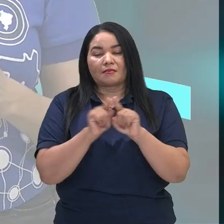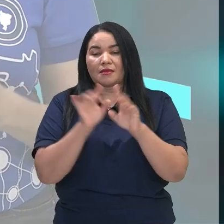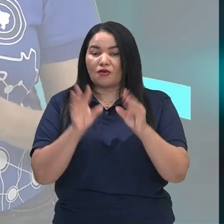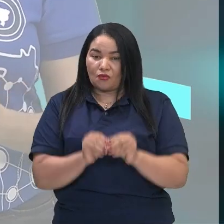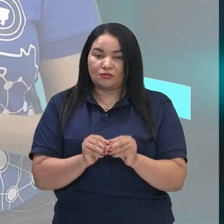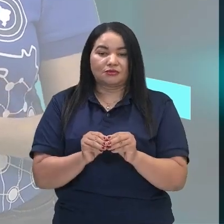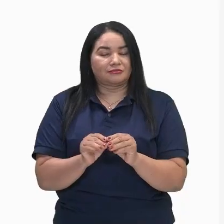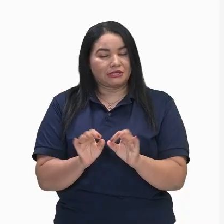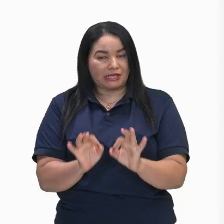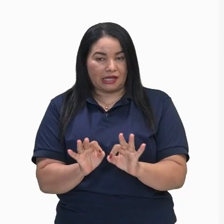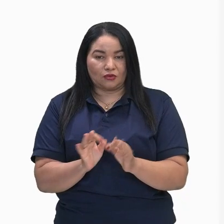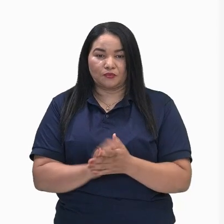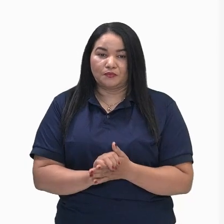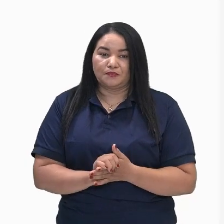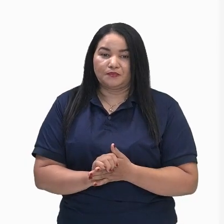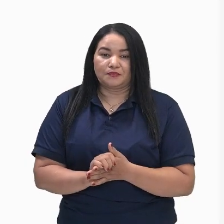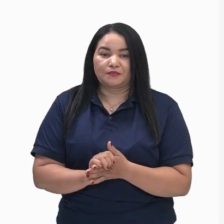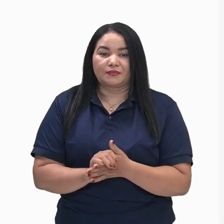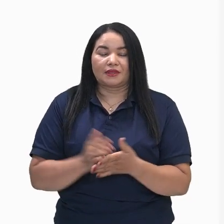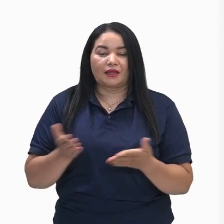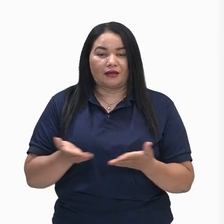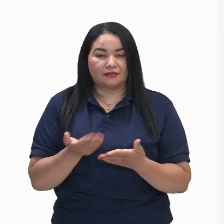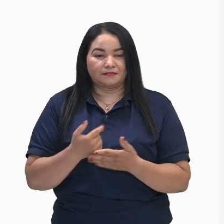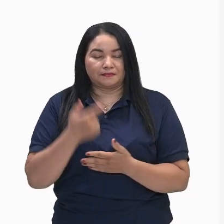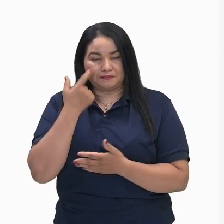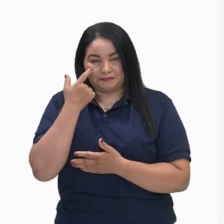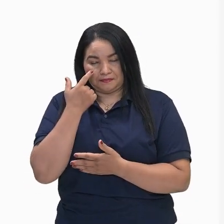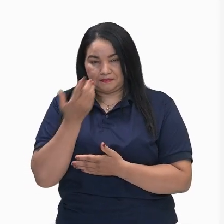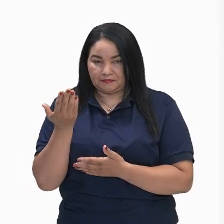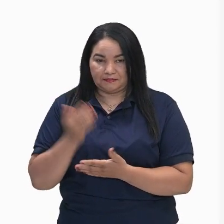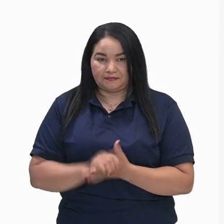tá certo? Então vamos para a introdução.